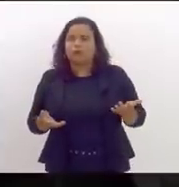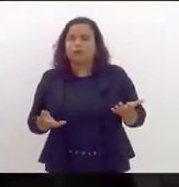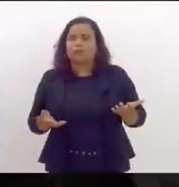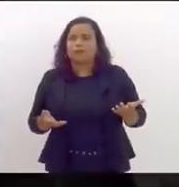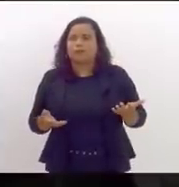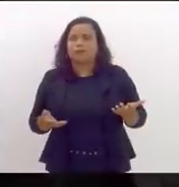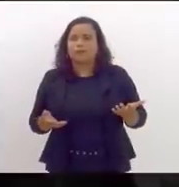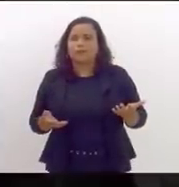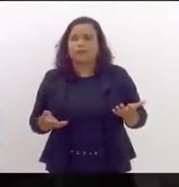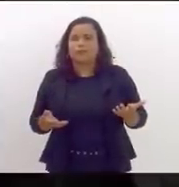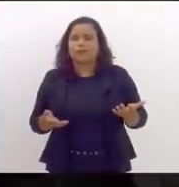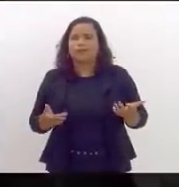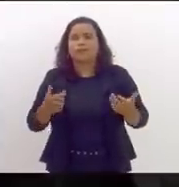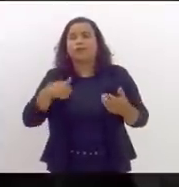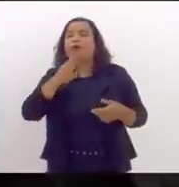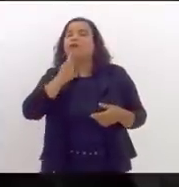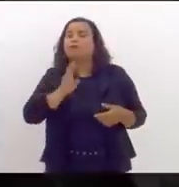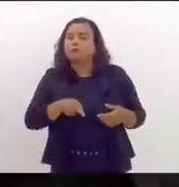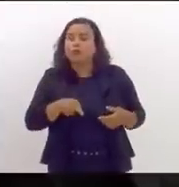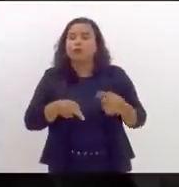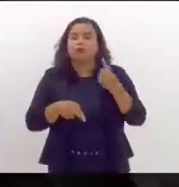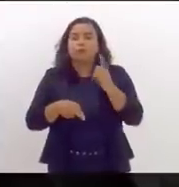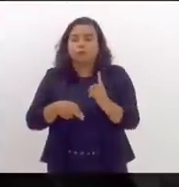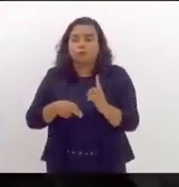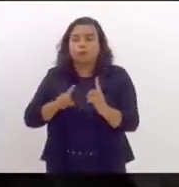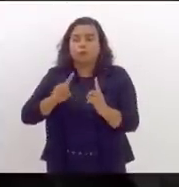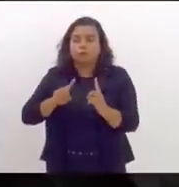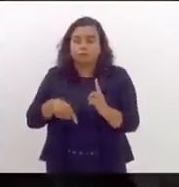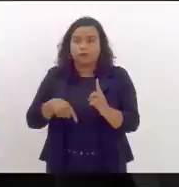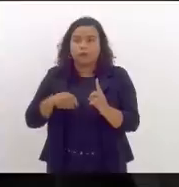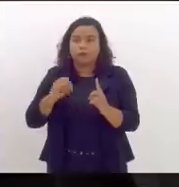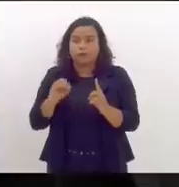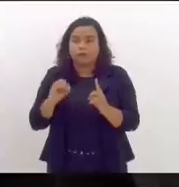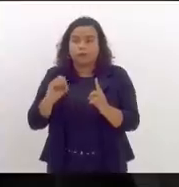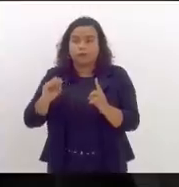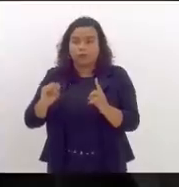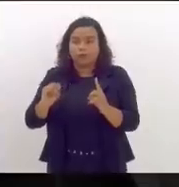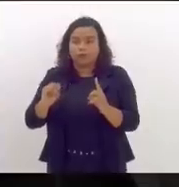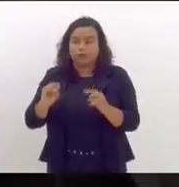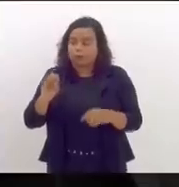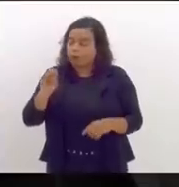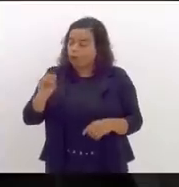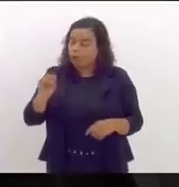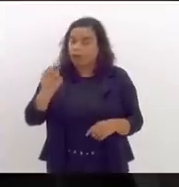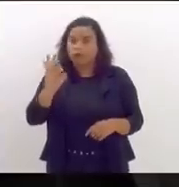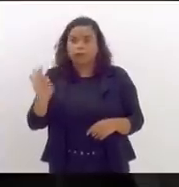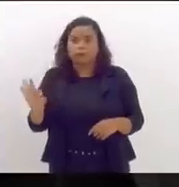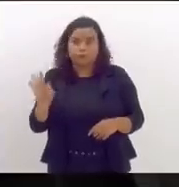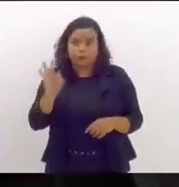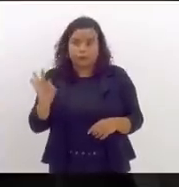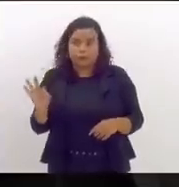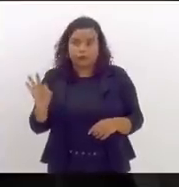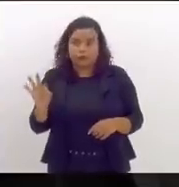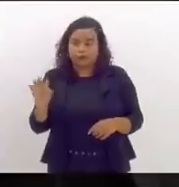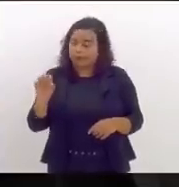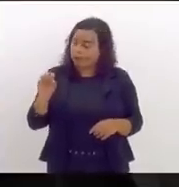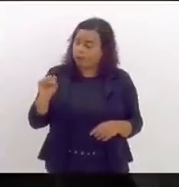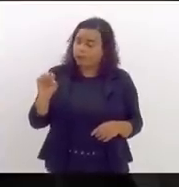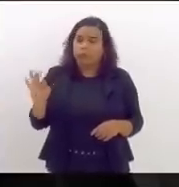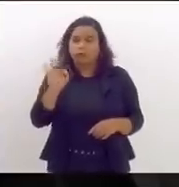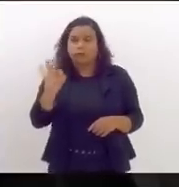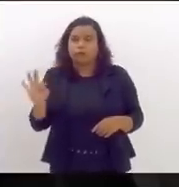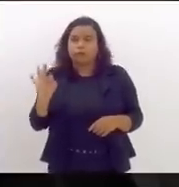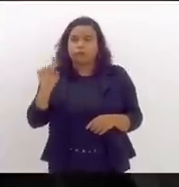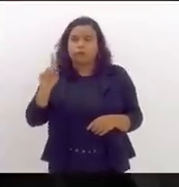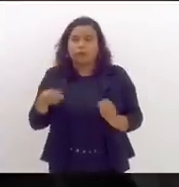estimada eu terei 1,08 Isto é 8%, 8% é